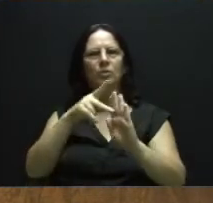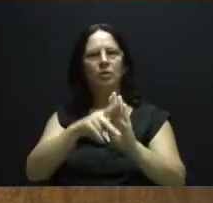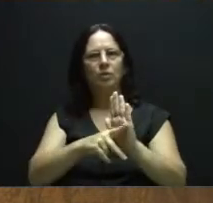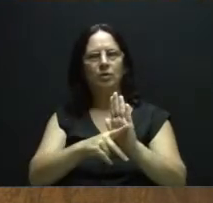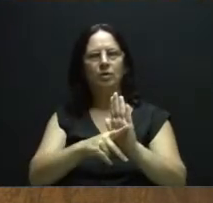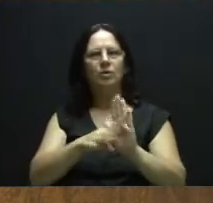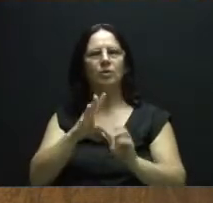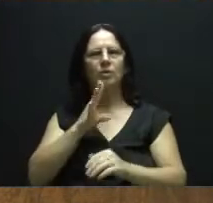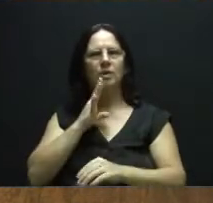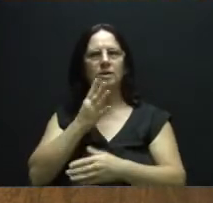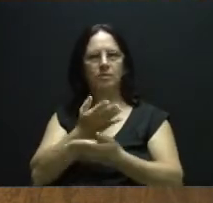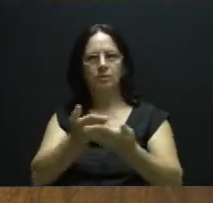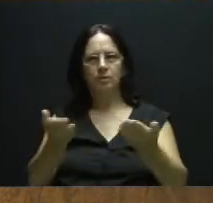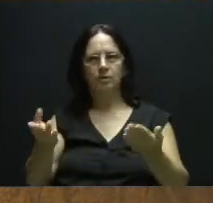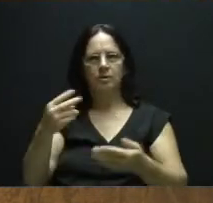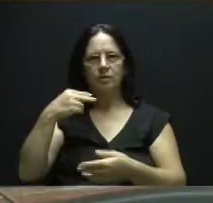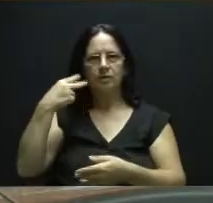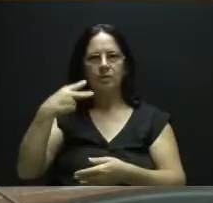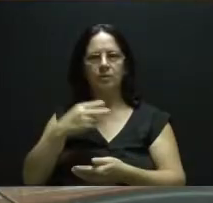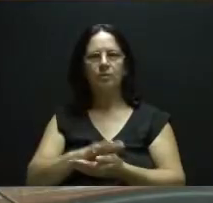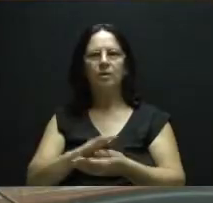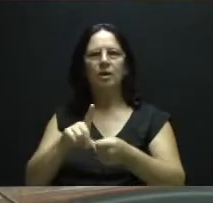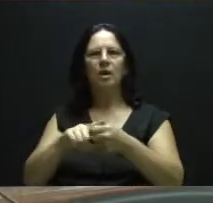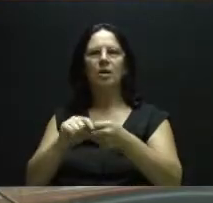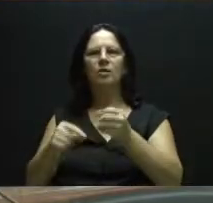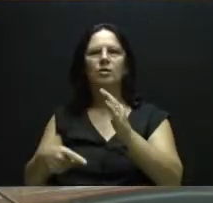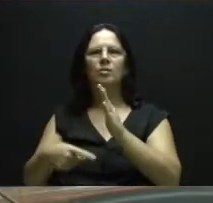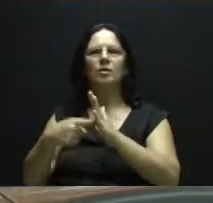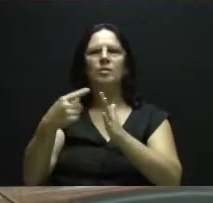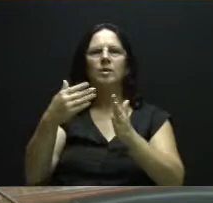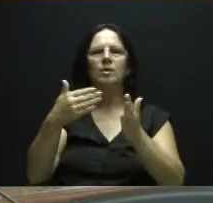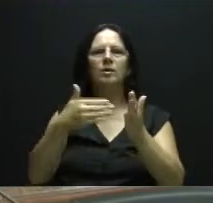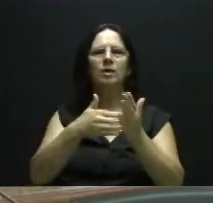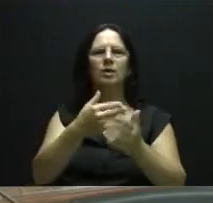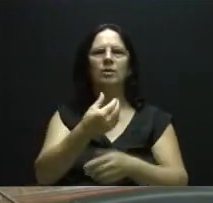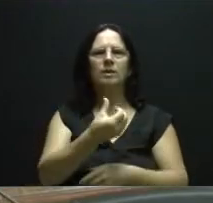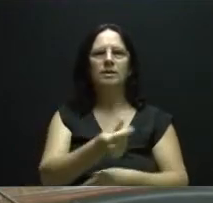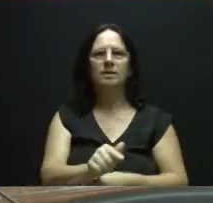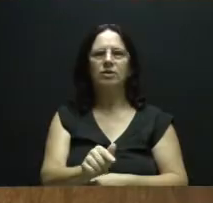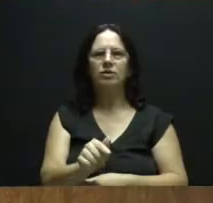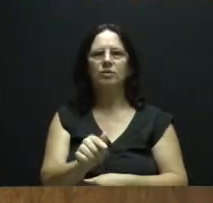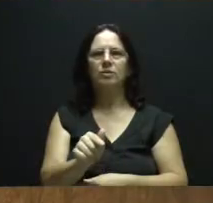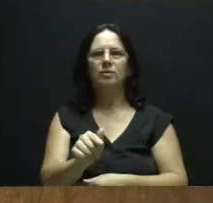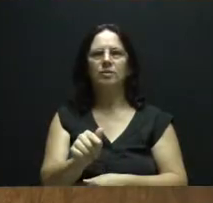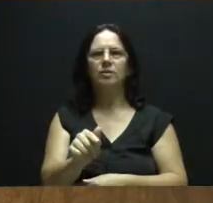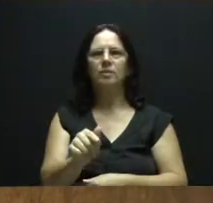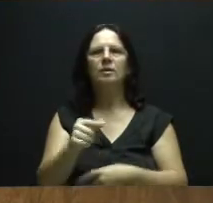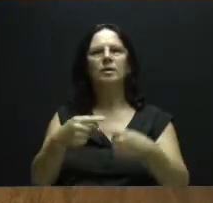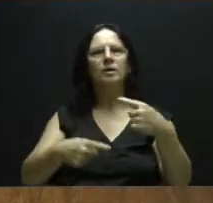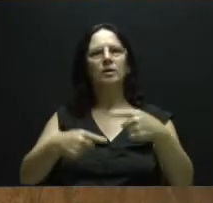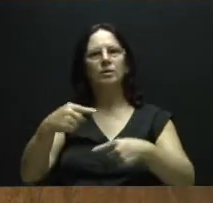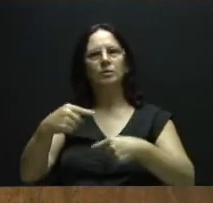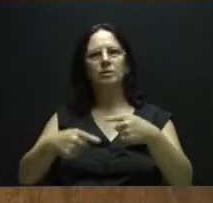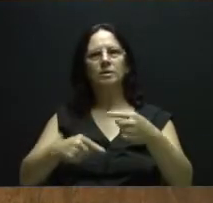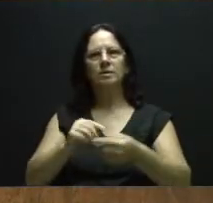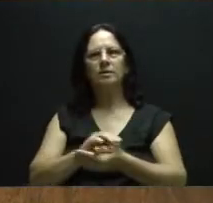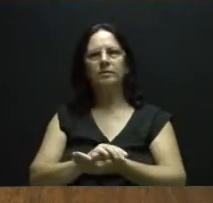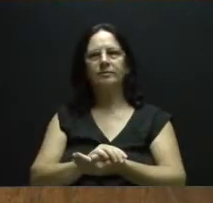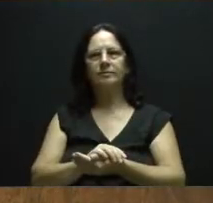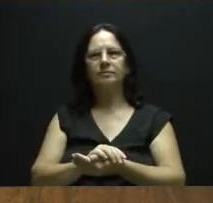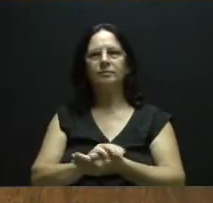conforme deliberação do plenário artigo 1º ao 7º em discussão